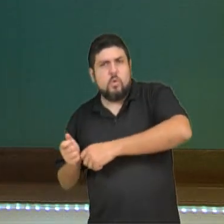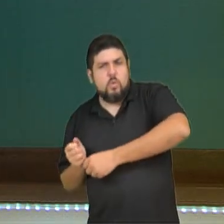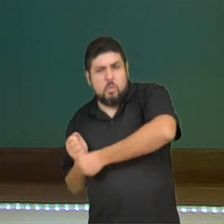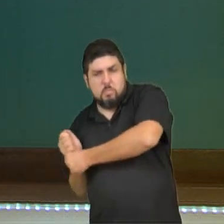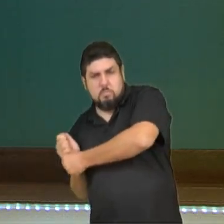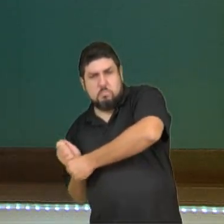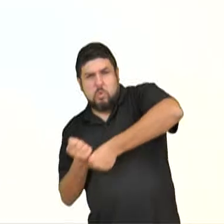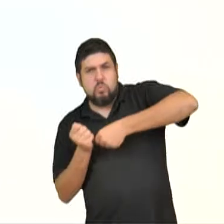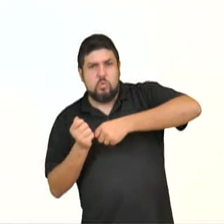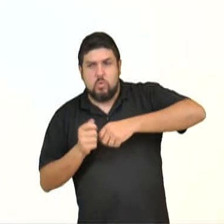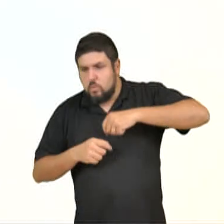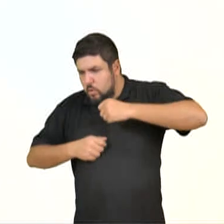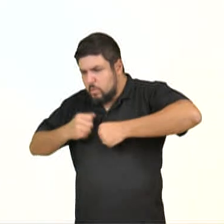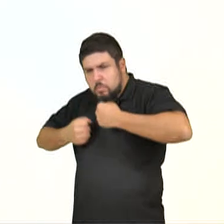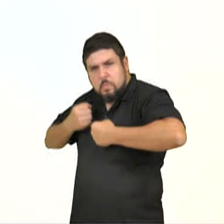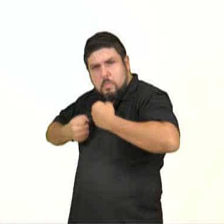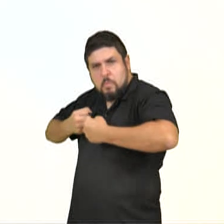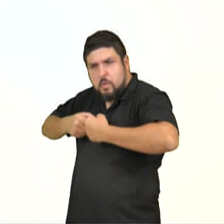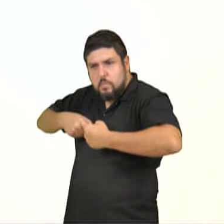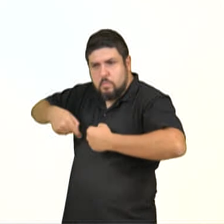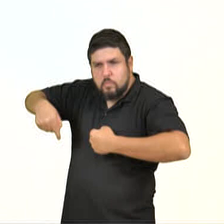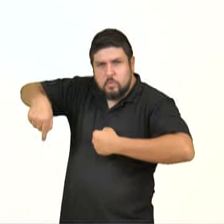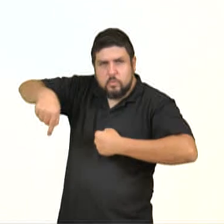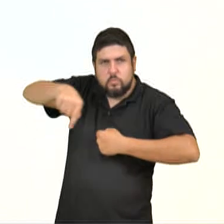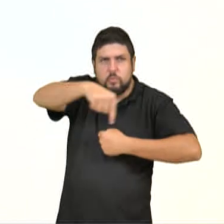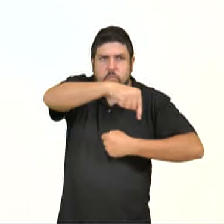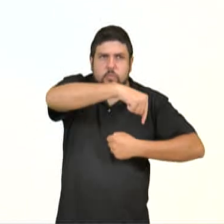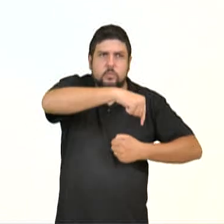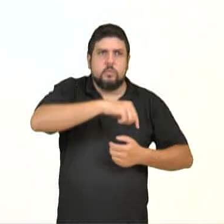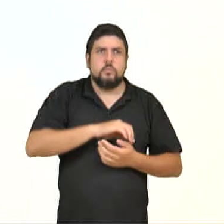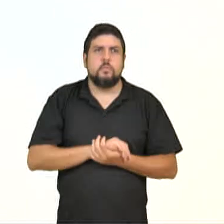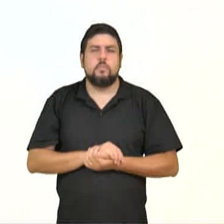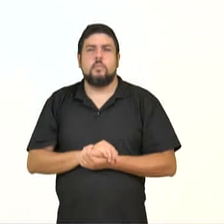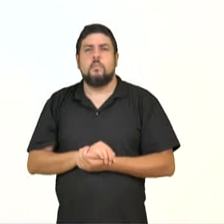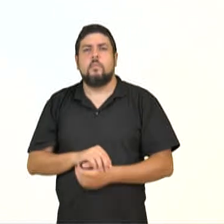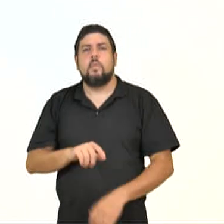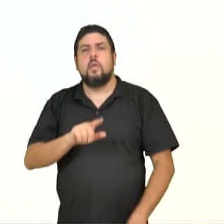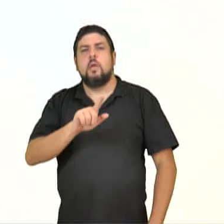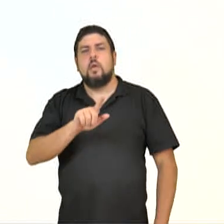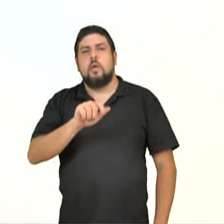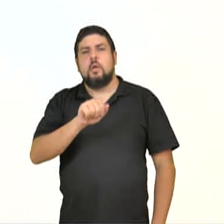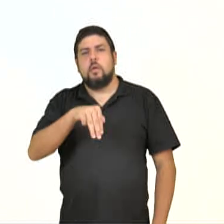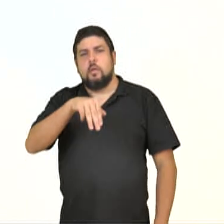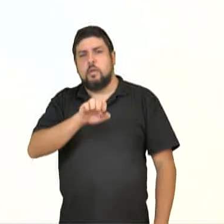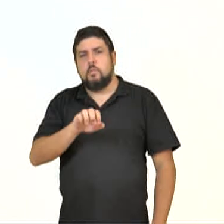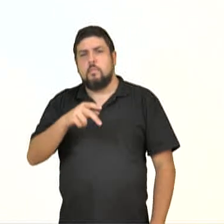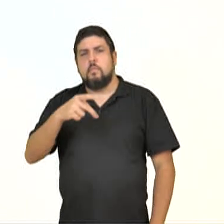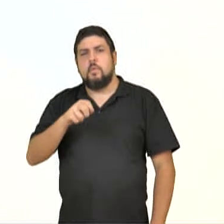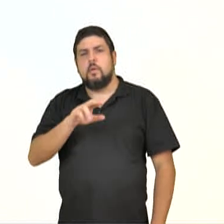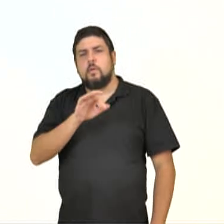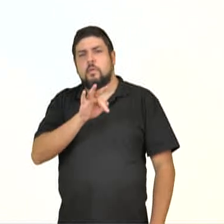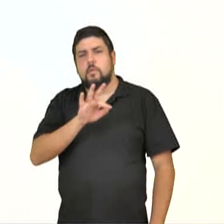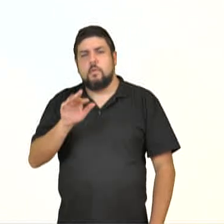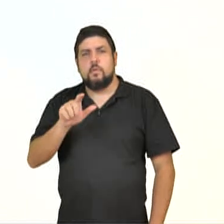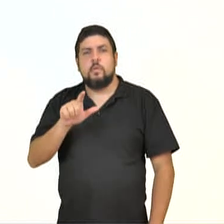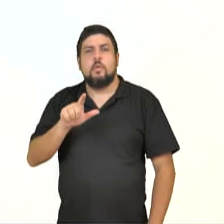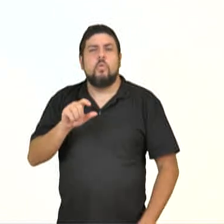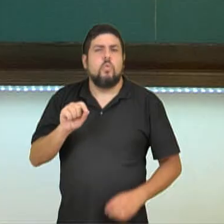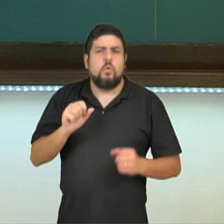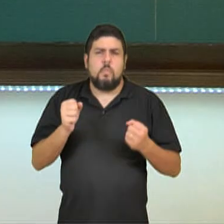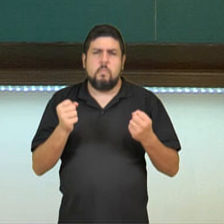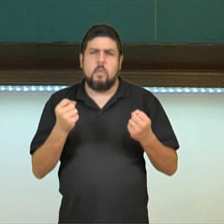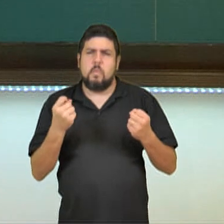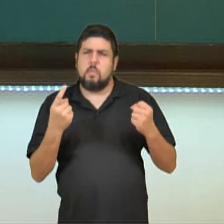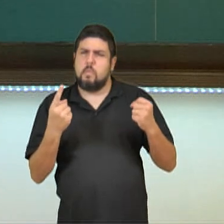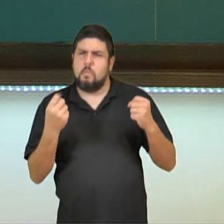bases. Game Perfect é um time que não permite que o outro conquiste nenhuma base. Eles não permitem que